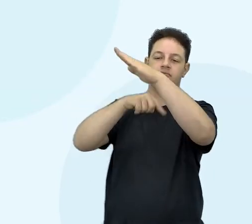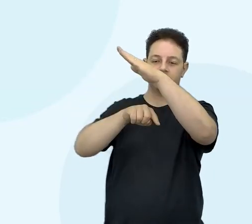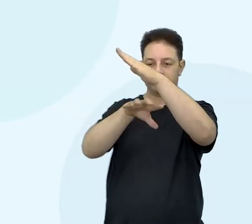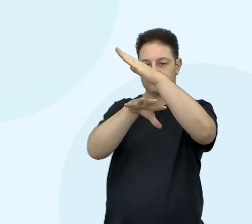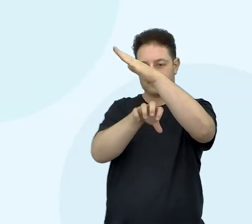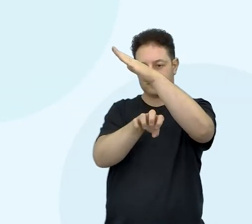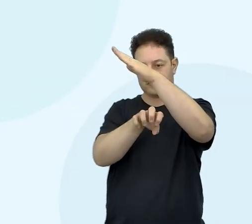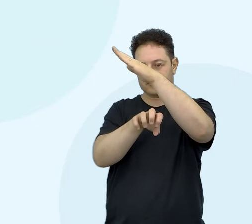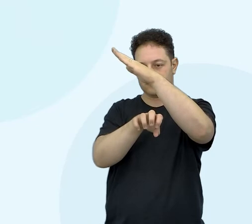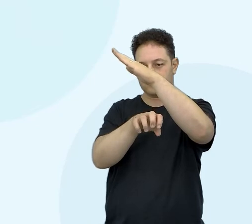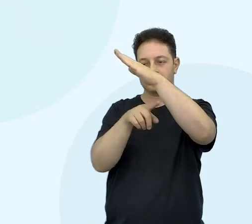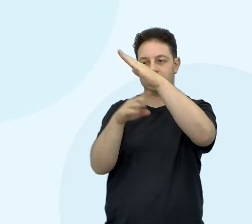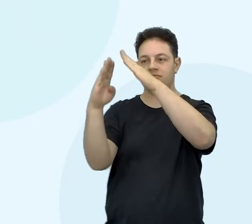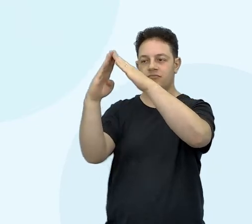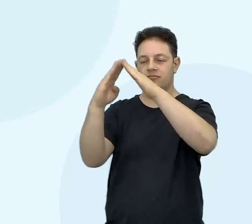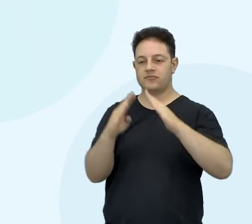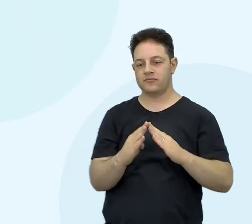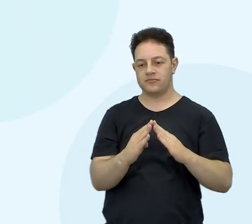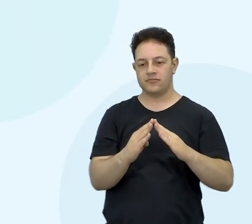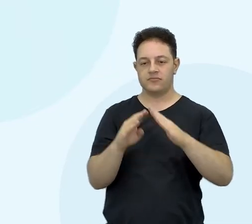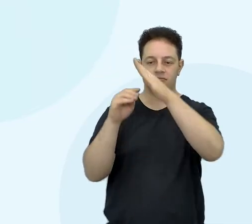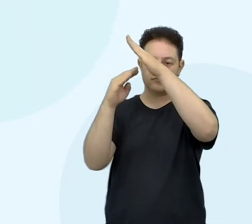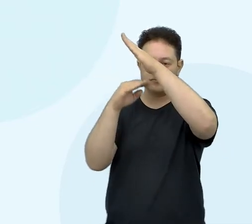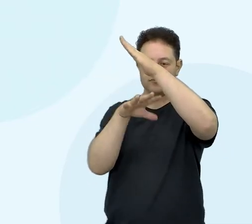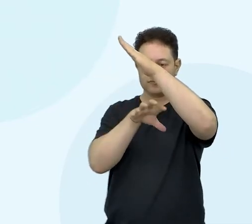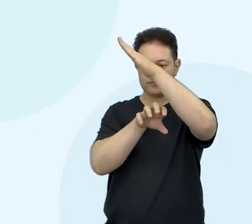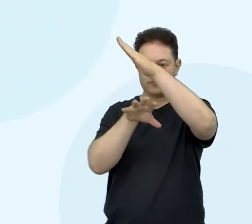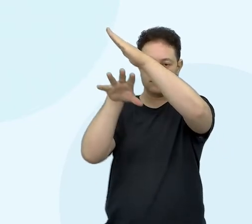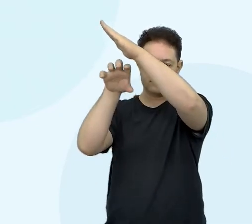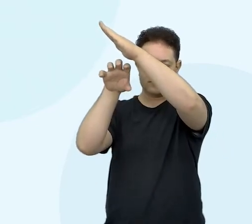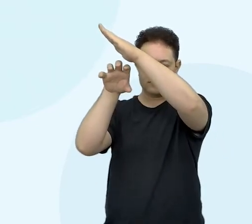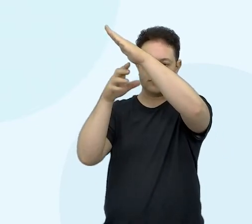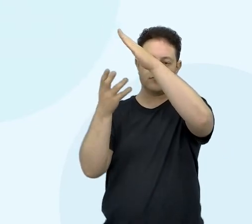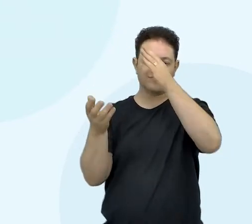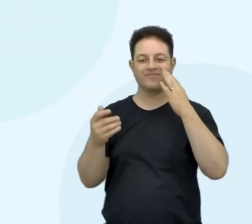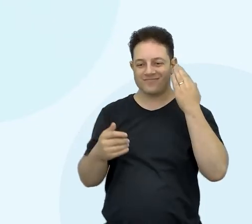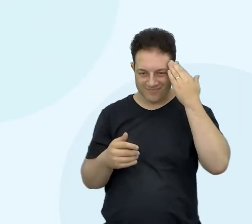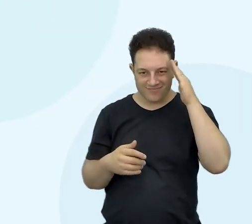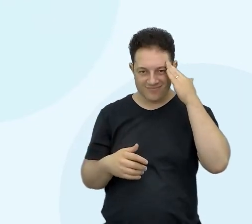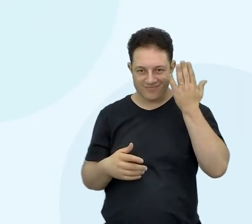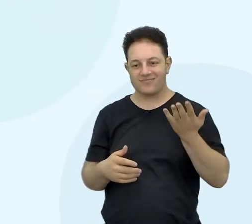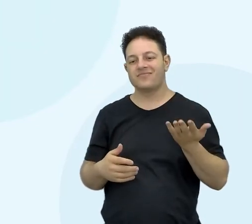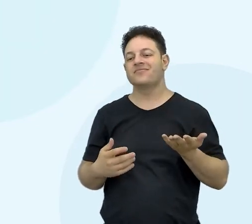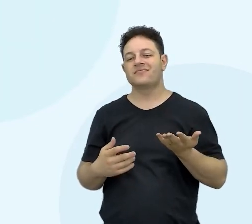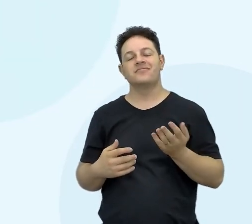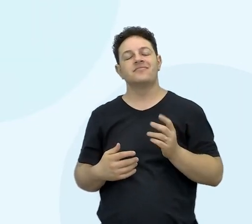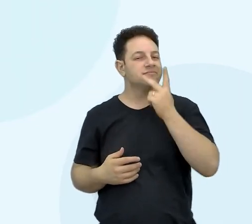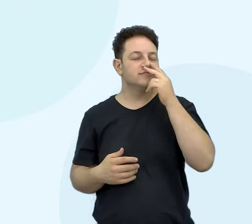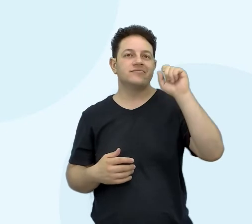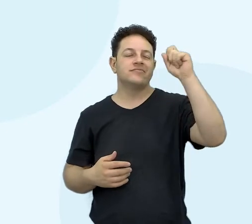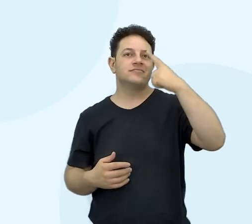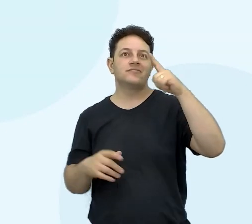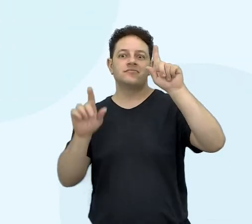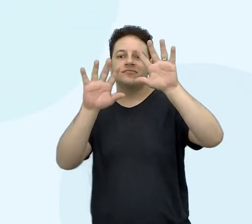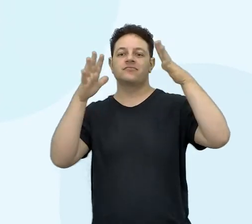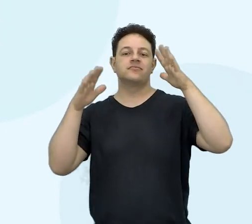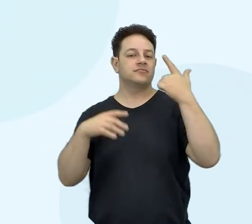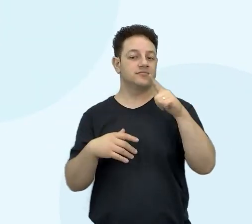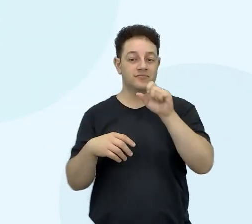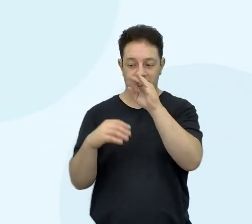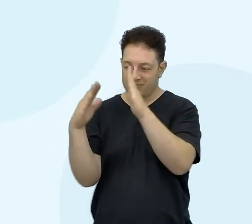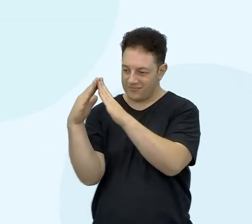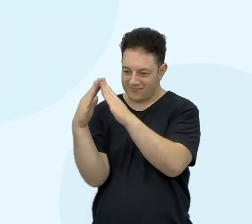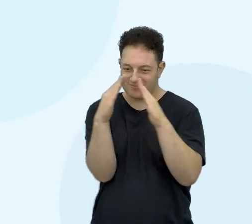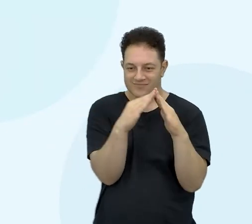gerando sombra para esta casa aqui. Ou seja, as condições de sombra, quando eu tenho construções